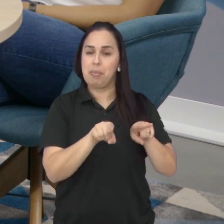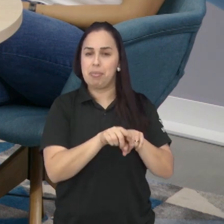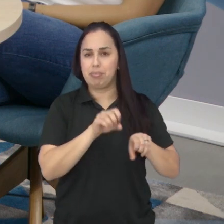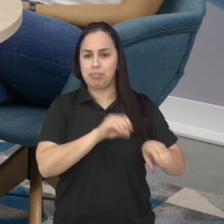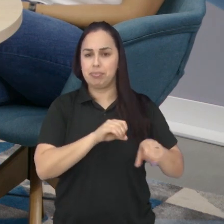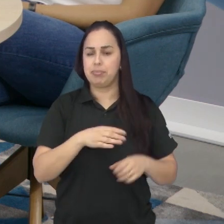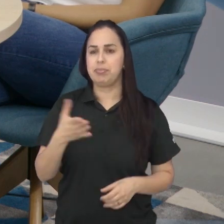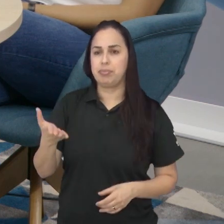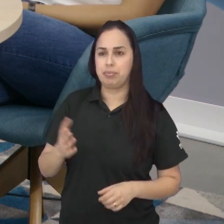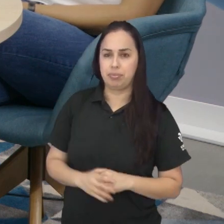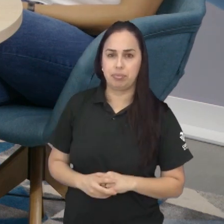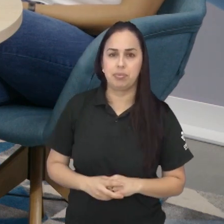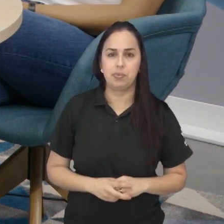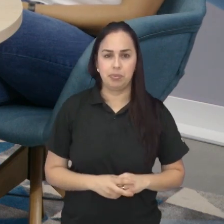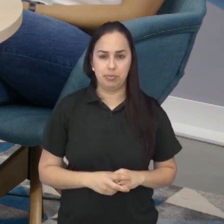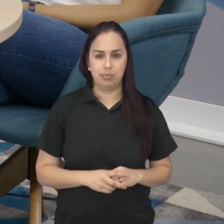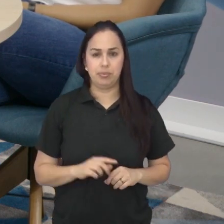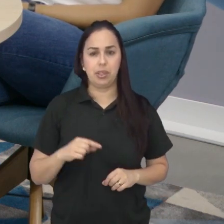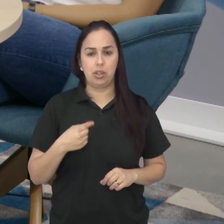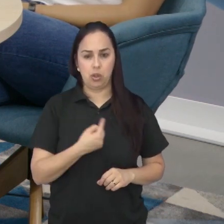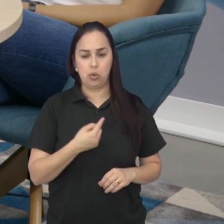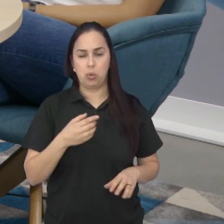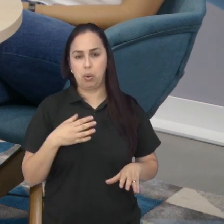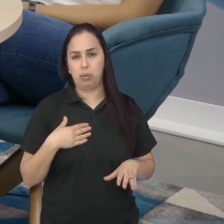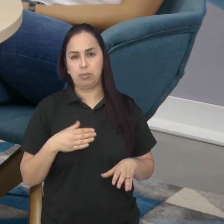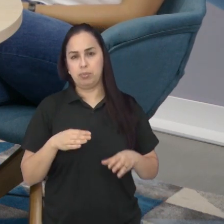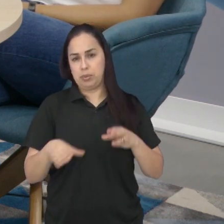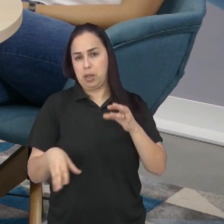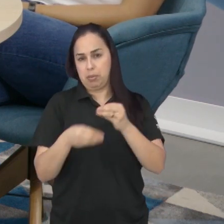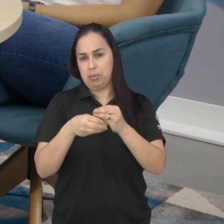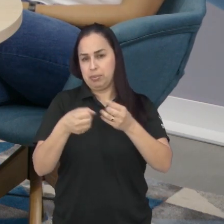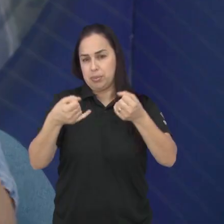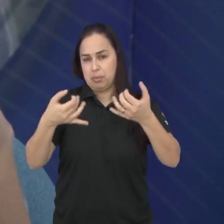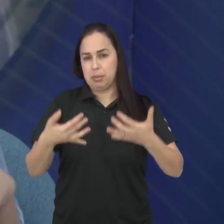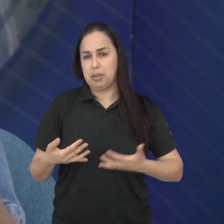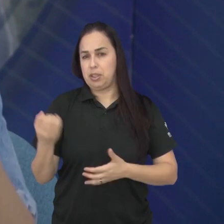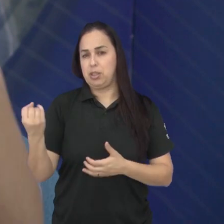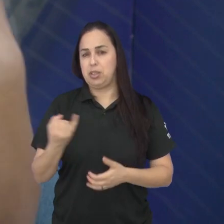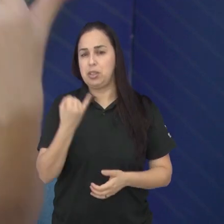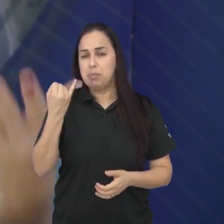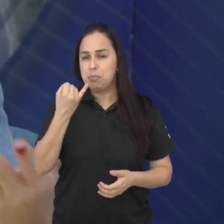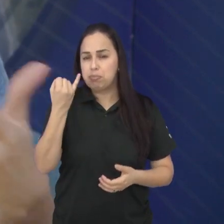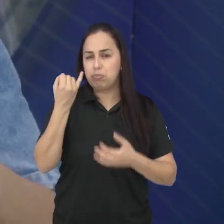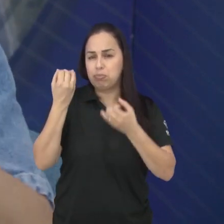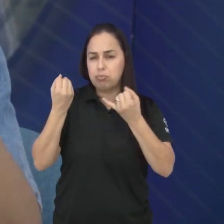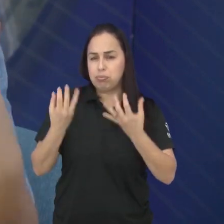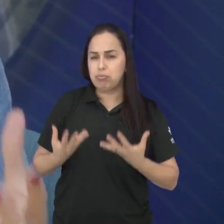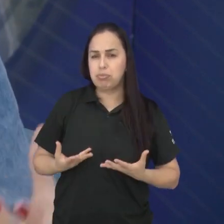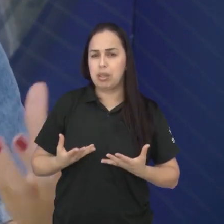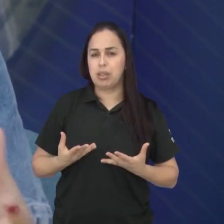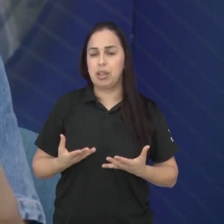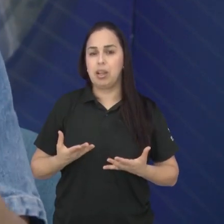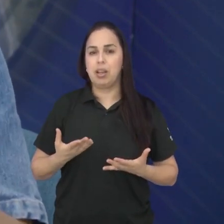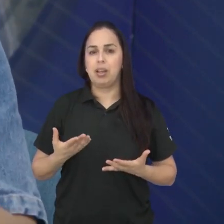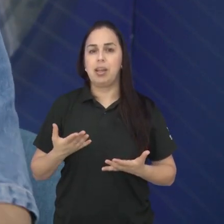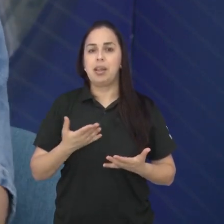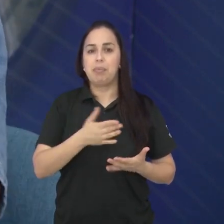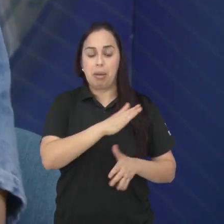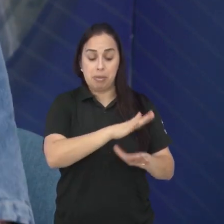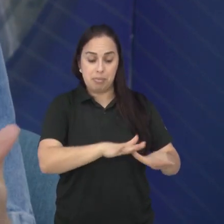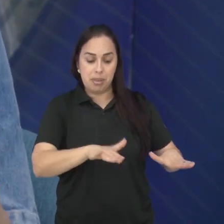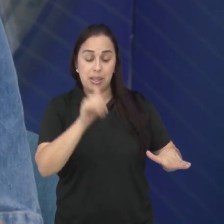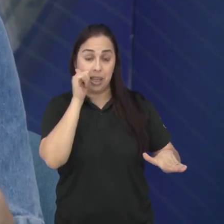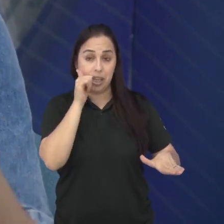Sim. E, Lídia, a gente falando, né, eu comentei sobre a importância de falar tanto com mulheres, meninas desde cedo,